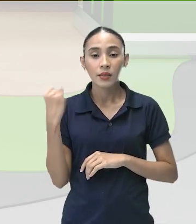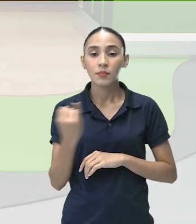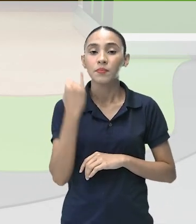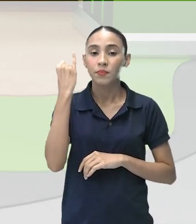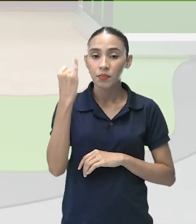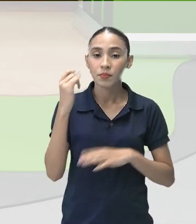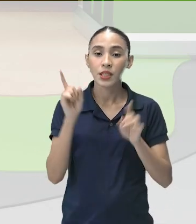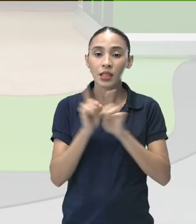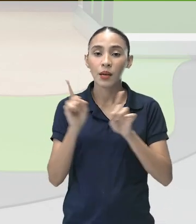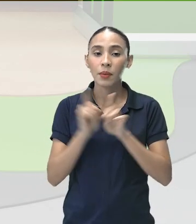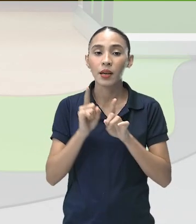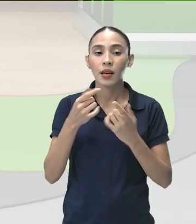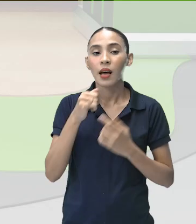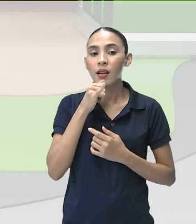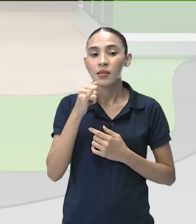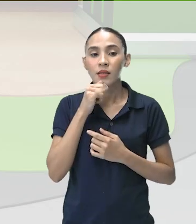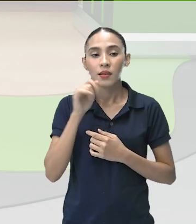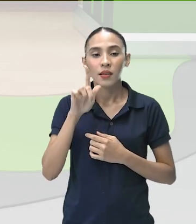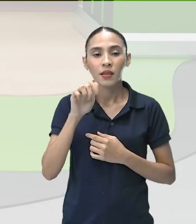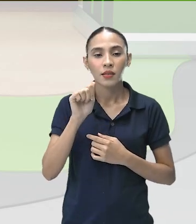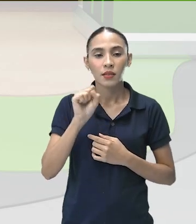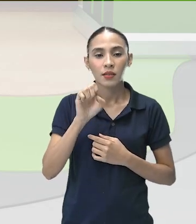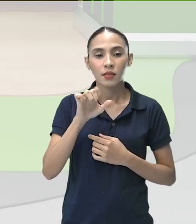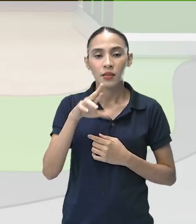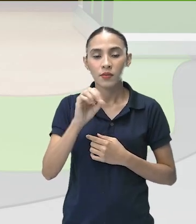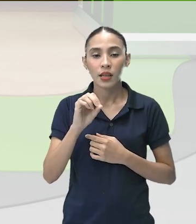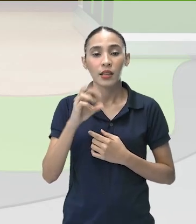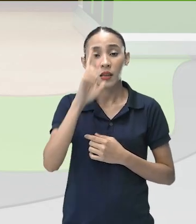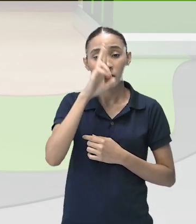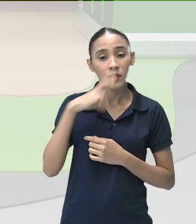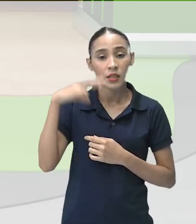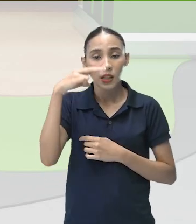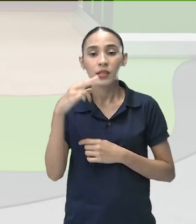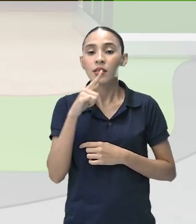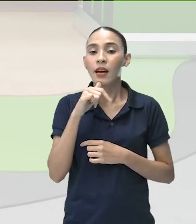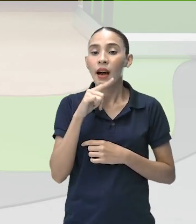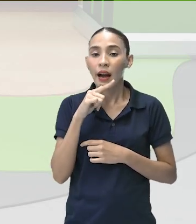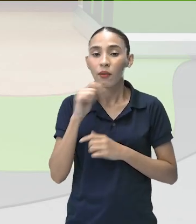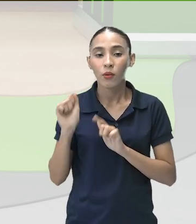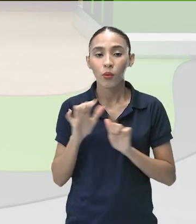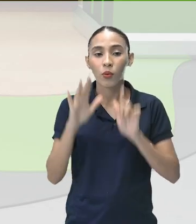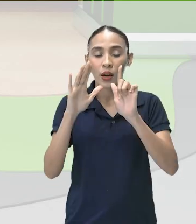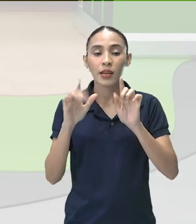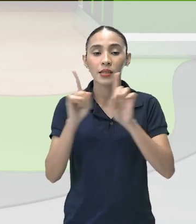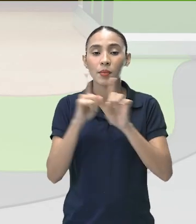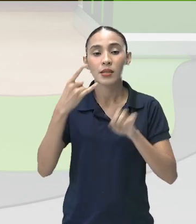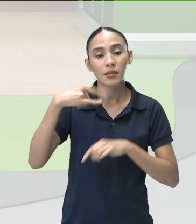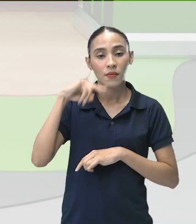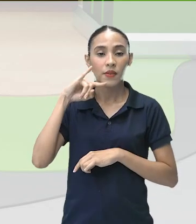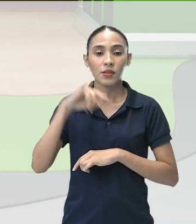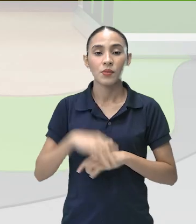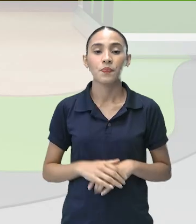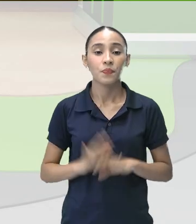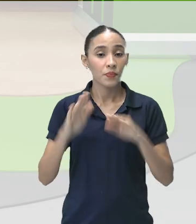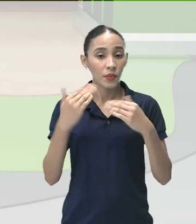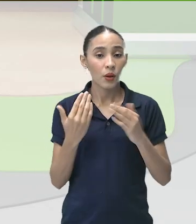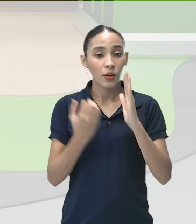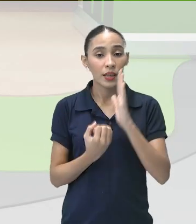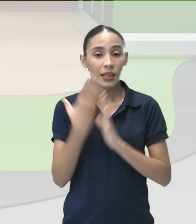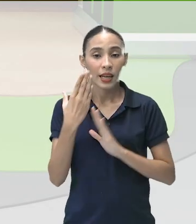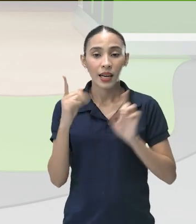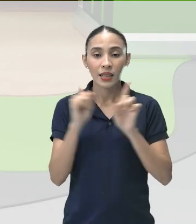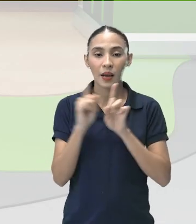é essencial em bebidas gaseificadas, como refrigerantes, águas com gás e cervejas, para